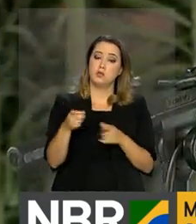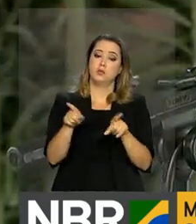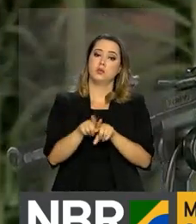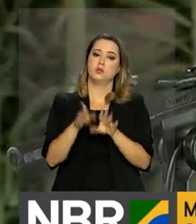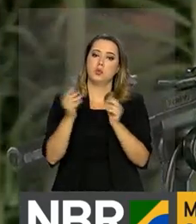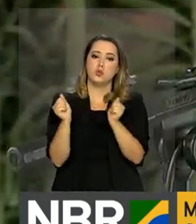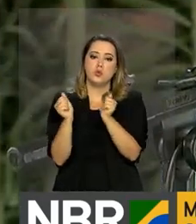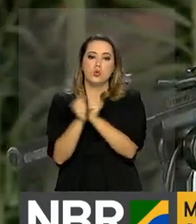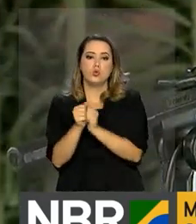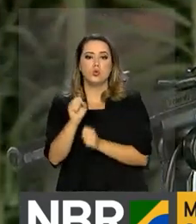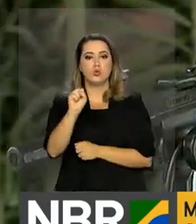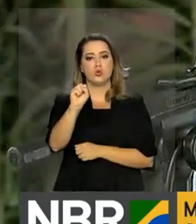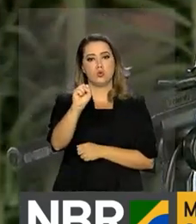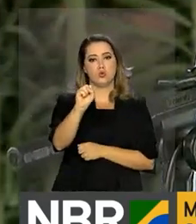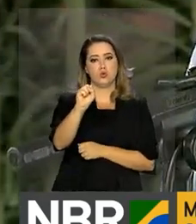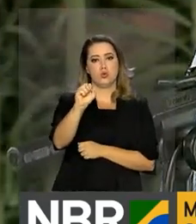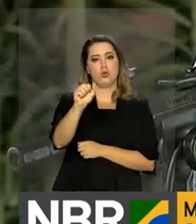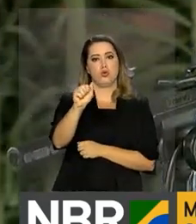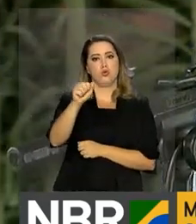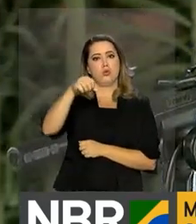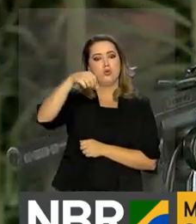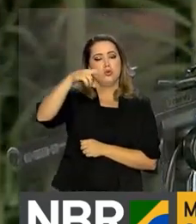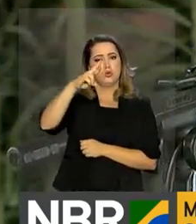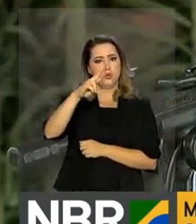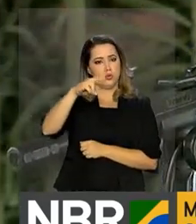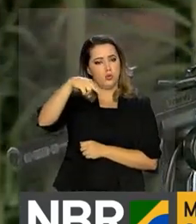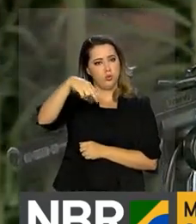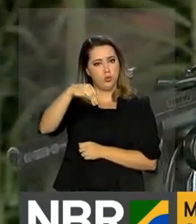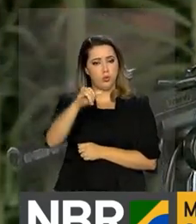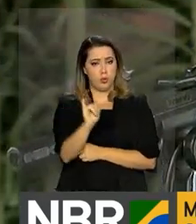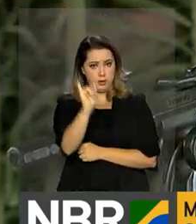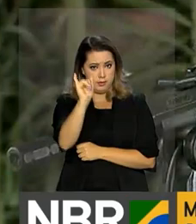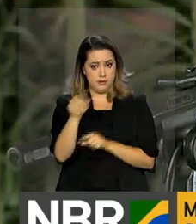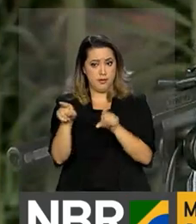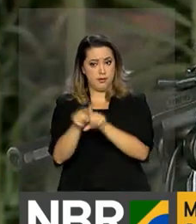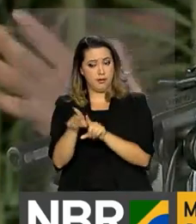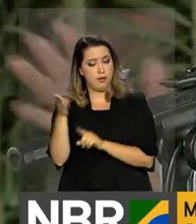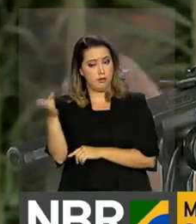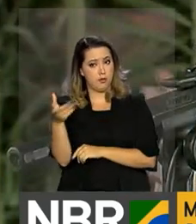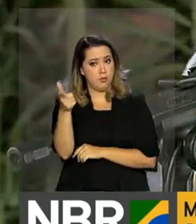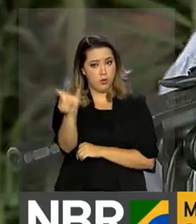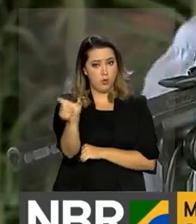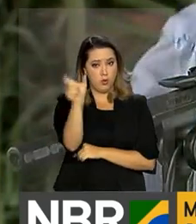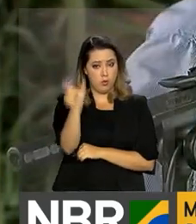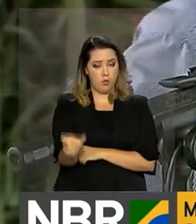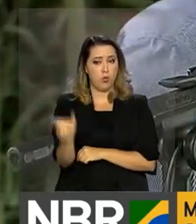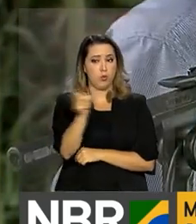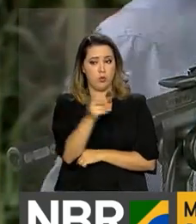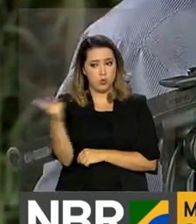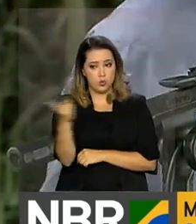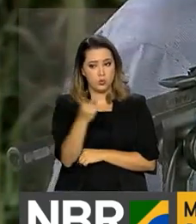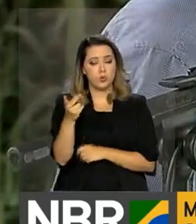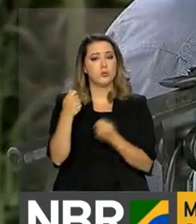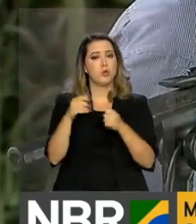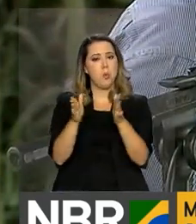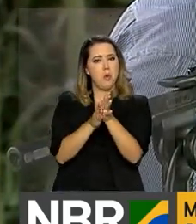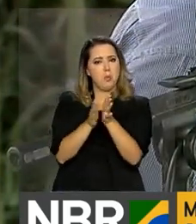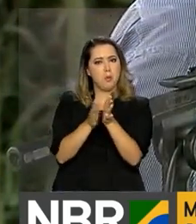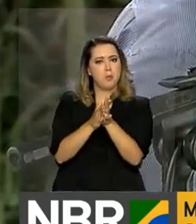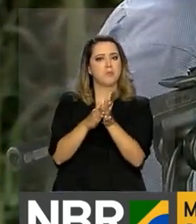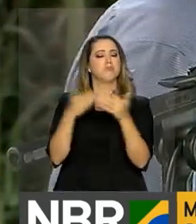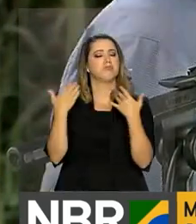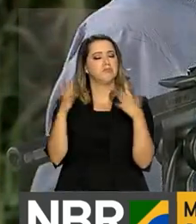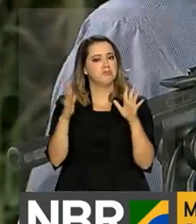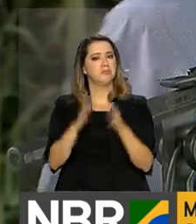do Sarney, que cuida do meio ambiente, e do Roberto Klabin, que na área privada cuida do meio ambiente, ambos merecem um caloroso